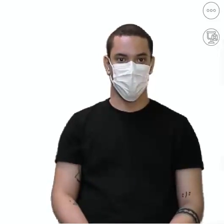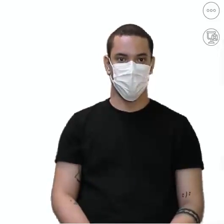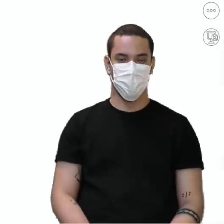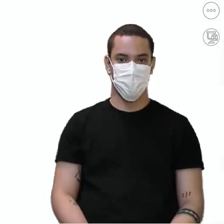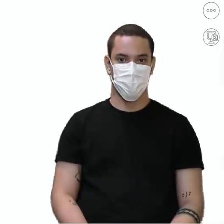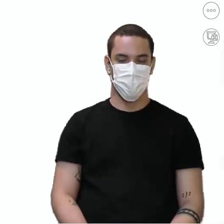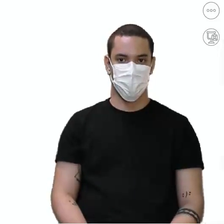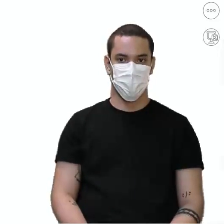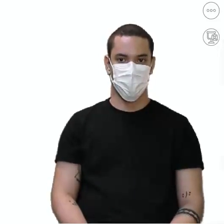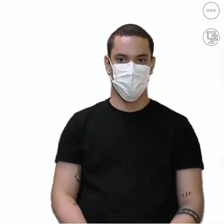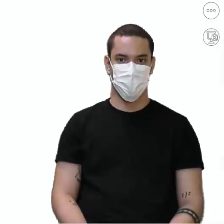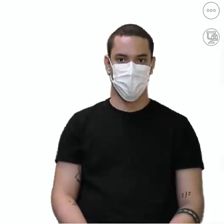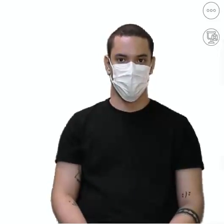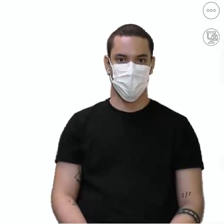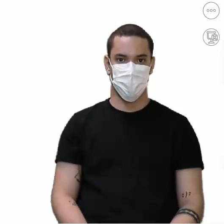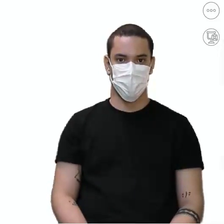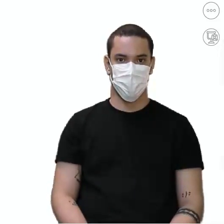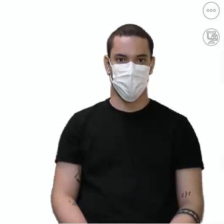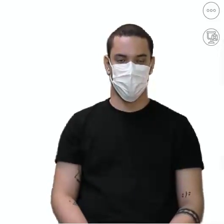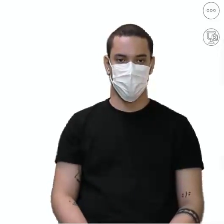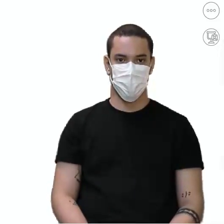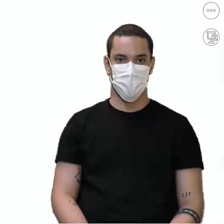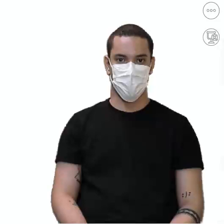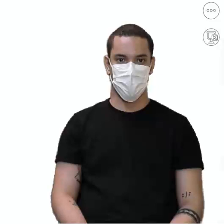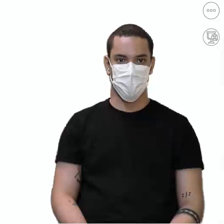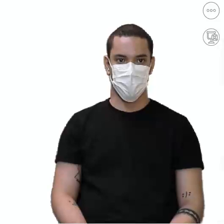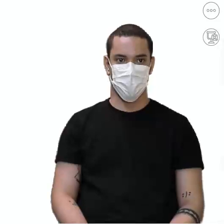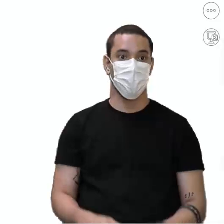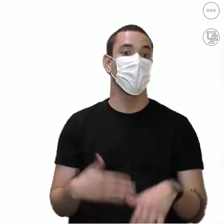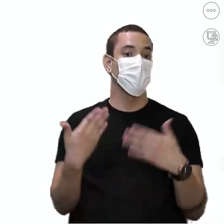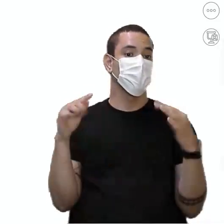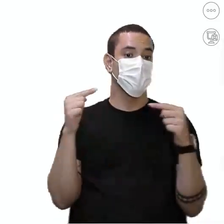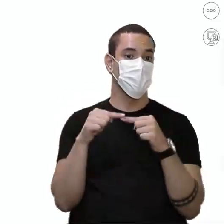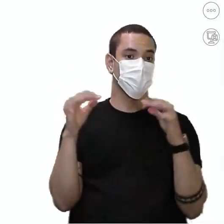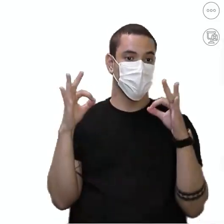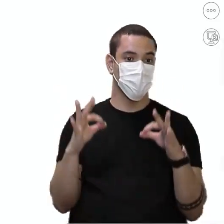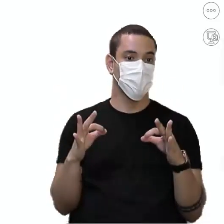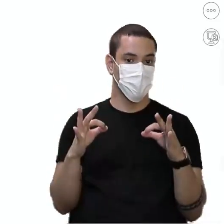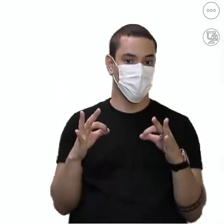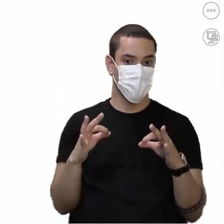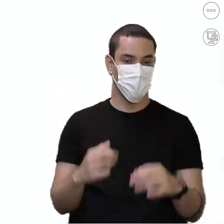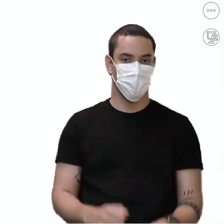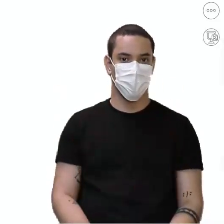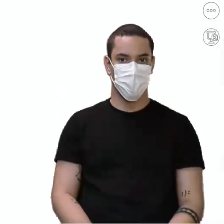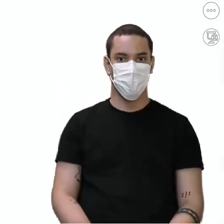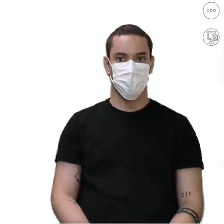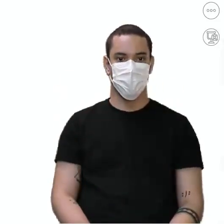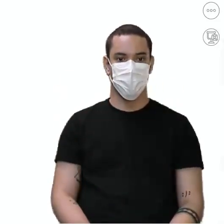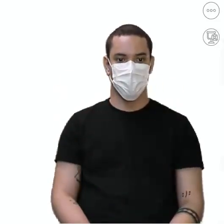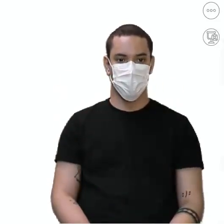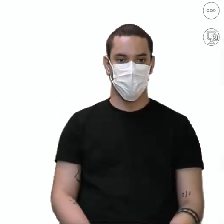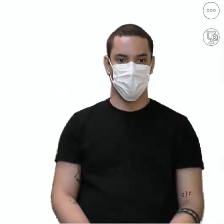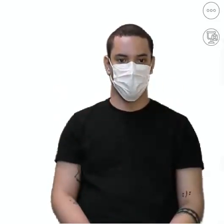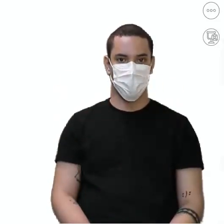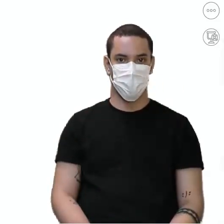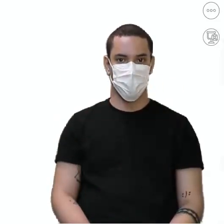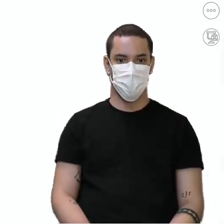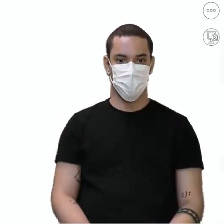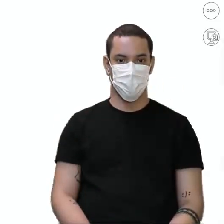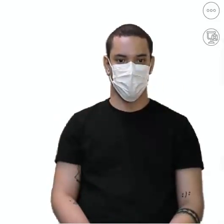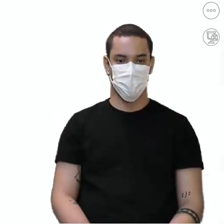é few times. Então, yes, I've climbed the volcano a few